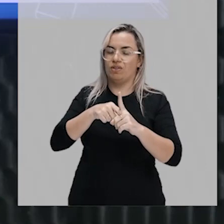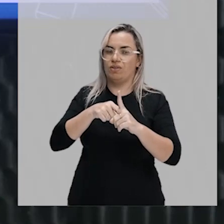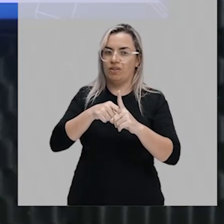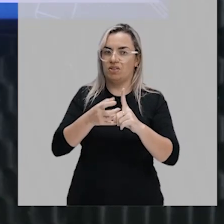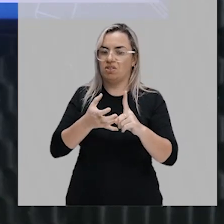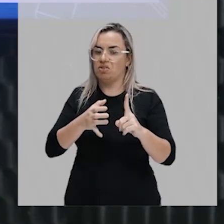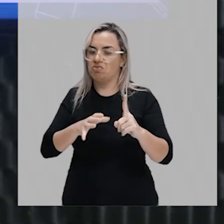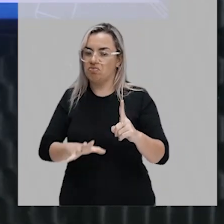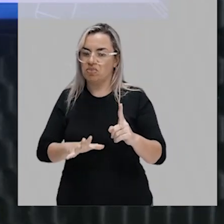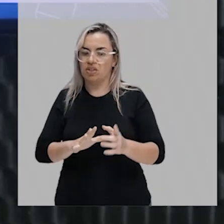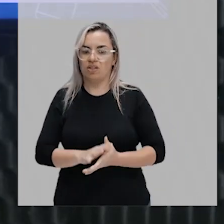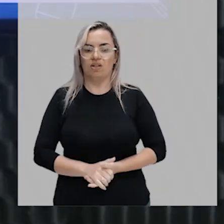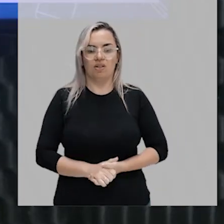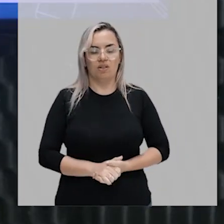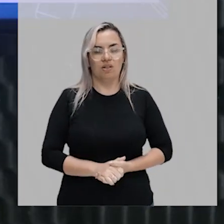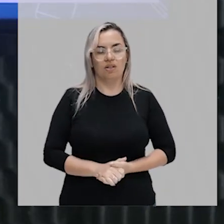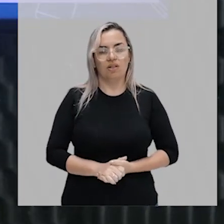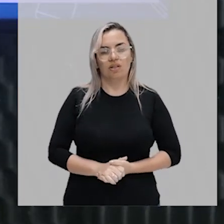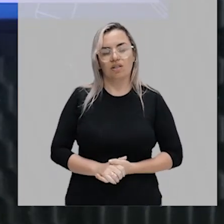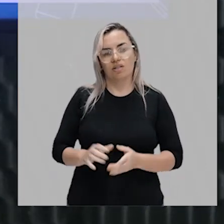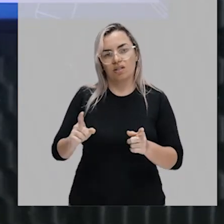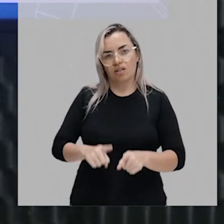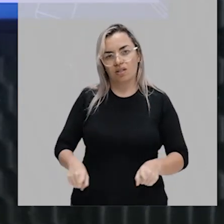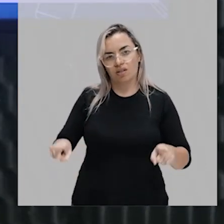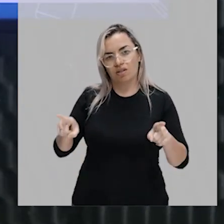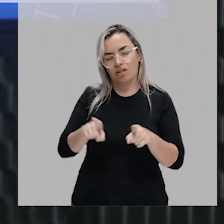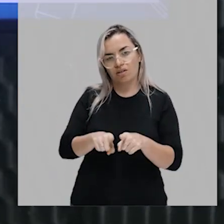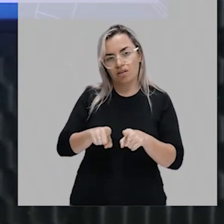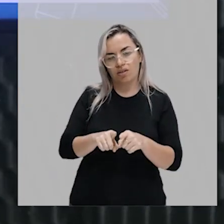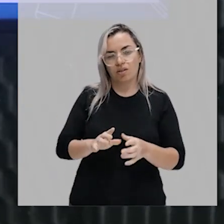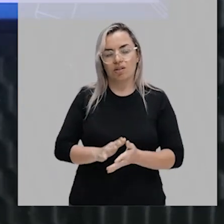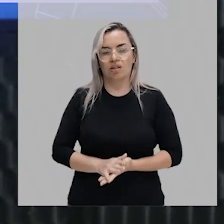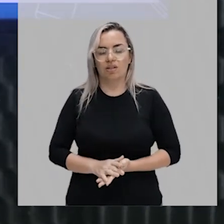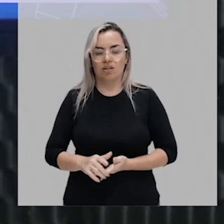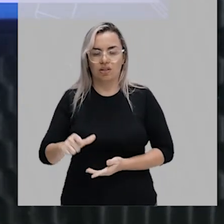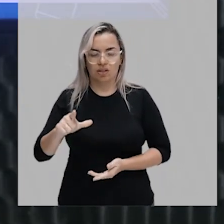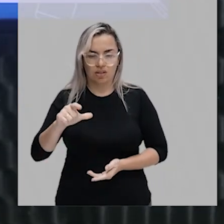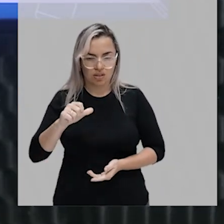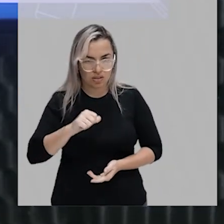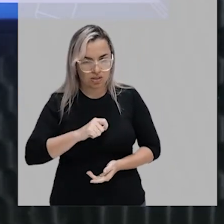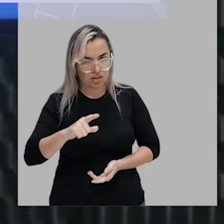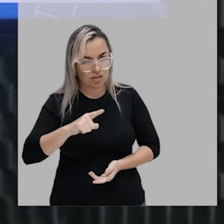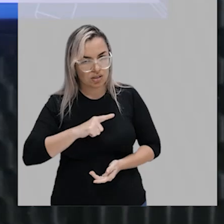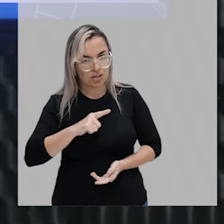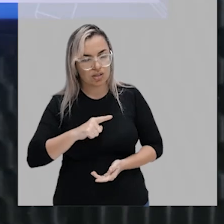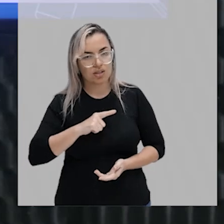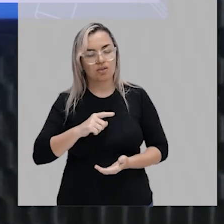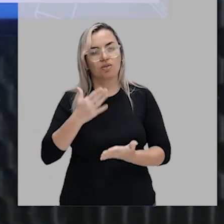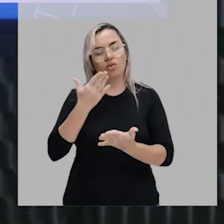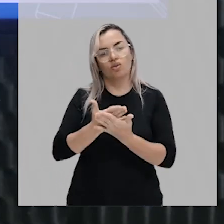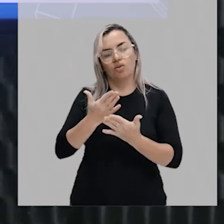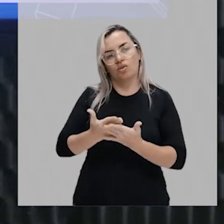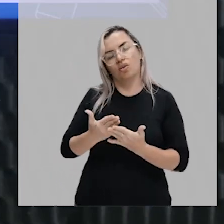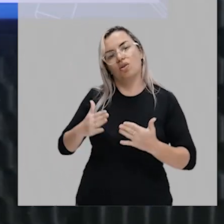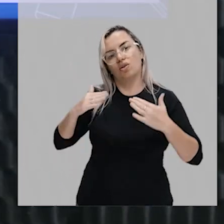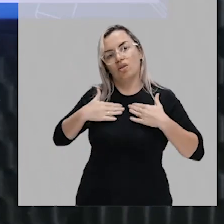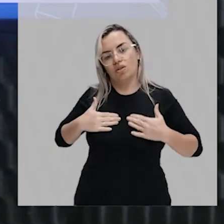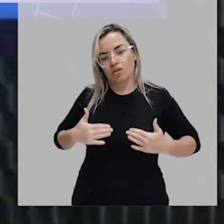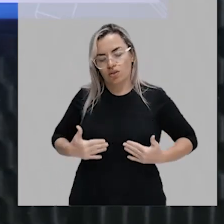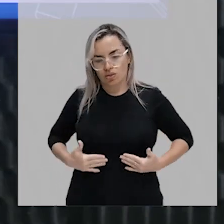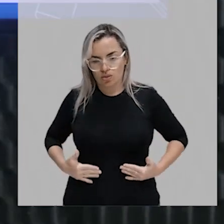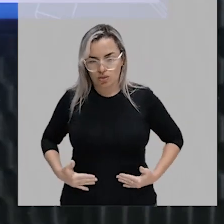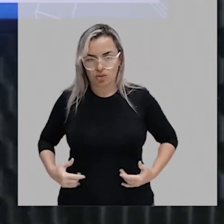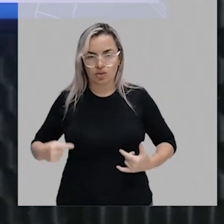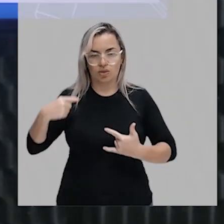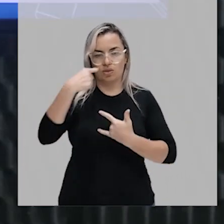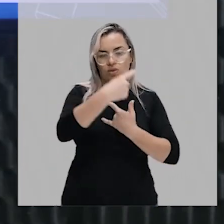sobre a anatomia e a fisiologia dos órgãos reprodutores. E depois a gente vai estudar um pouco sobre os